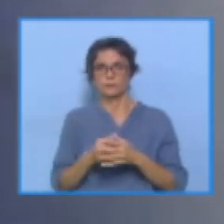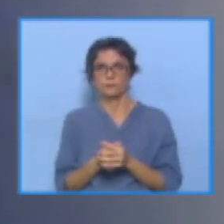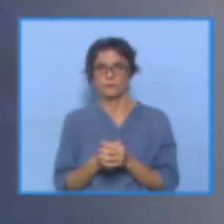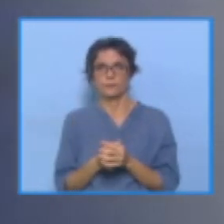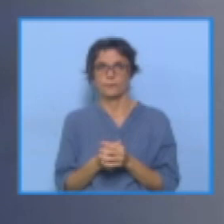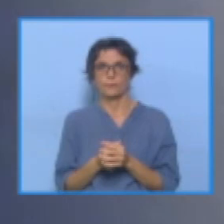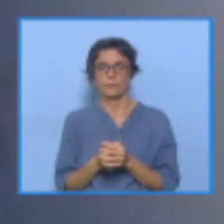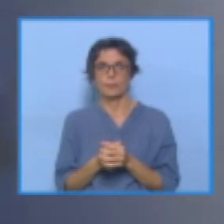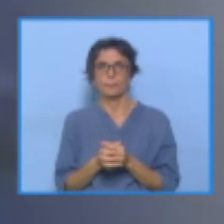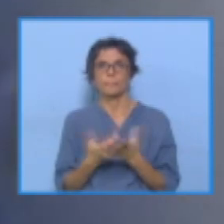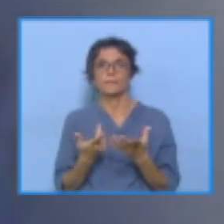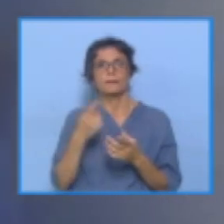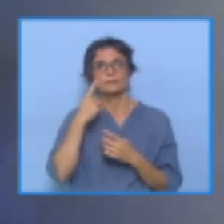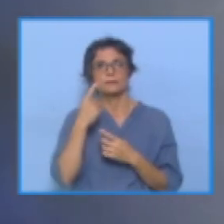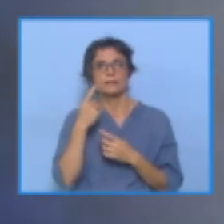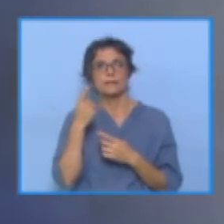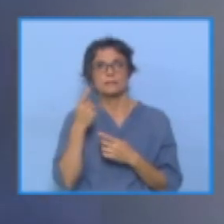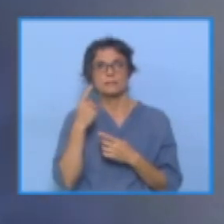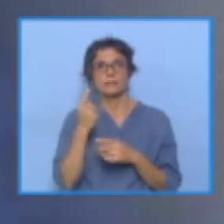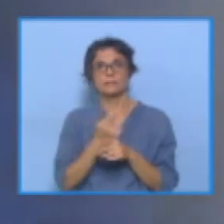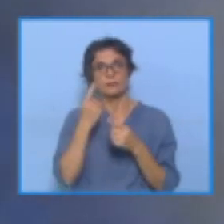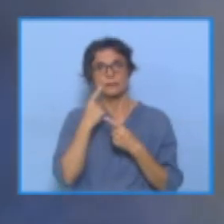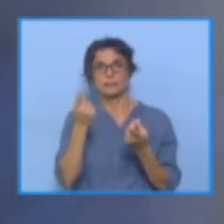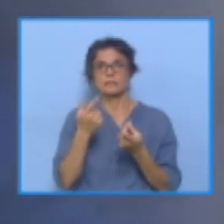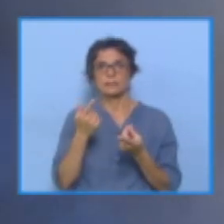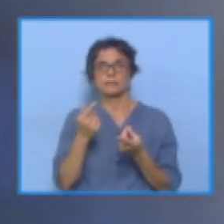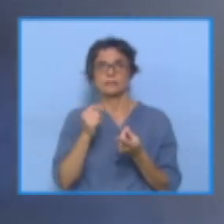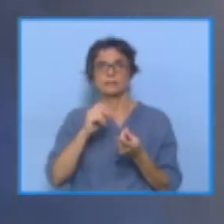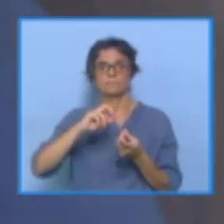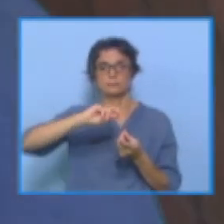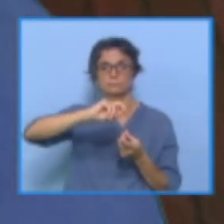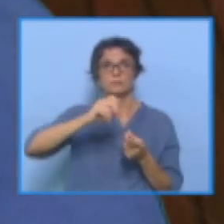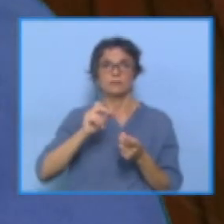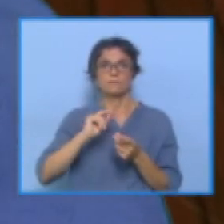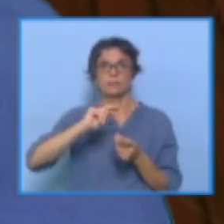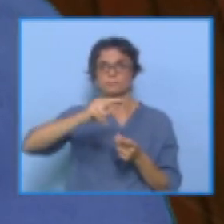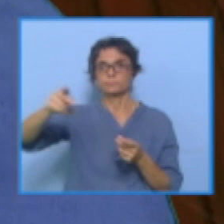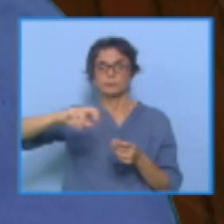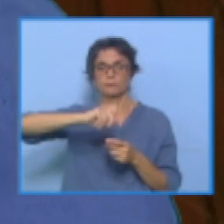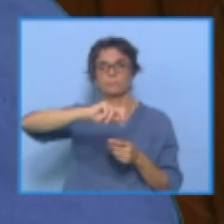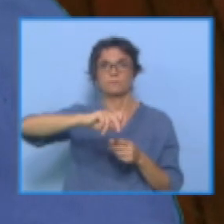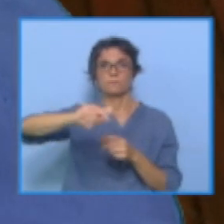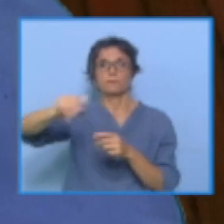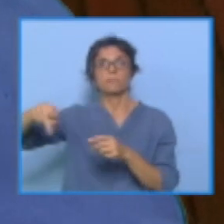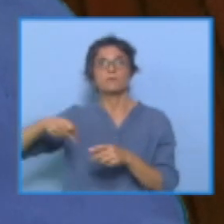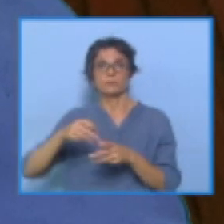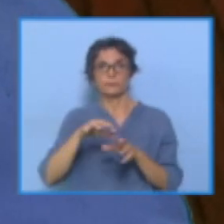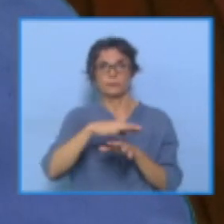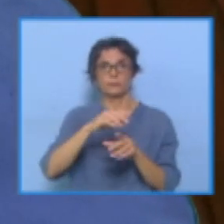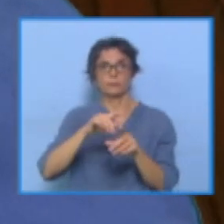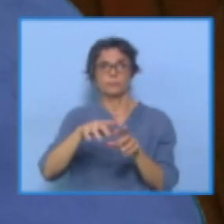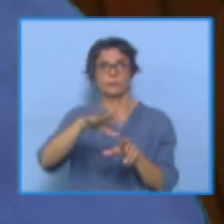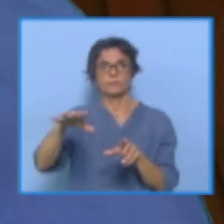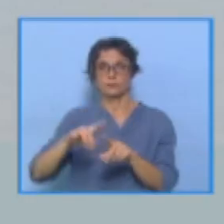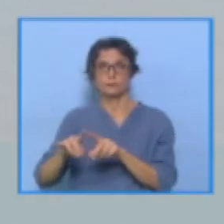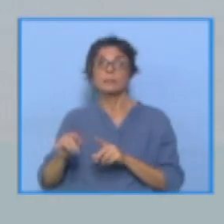E esta iniciativa vai depois também percorrer alguns espaços de diferentes dioceses? Sim, depois queremos mostrar. Nós basicamente o que estamos a fazer é recolher via